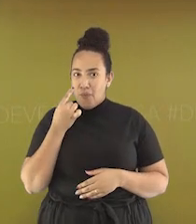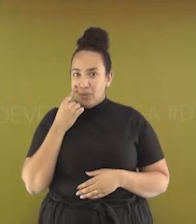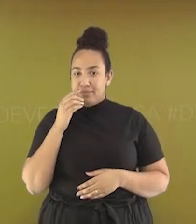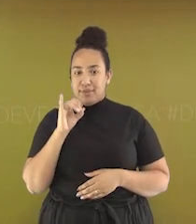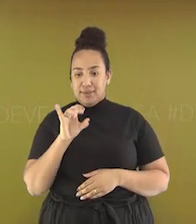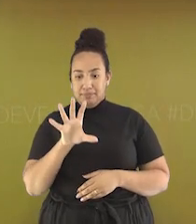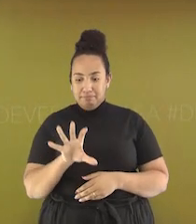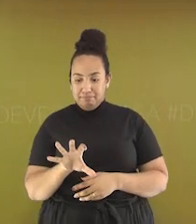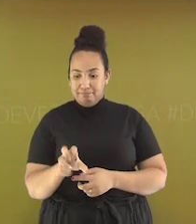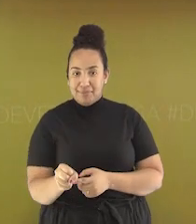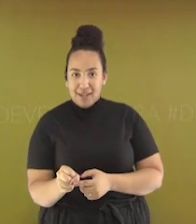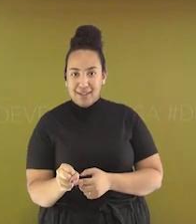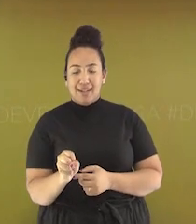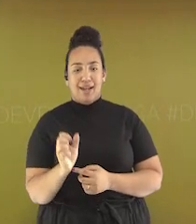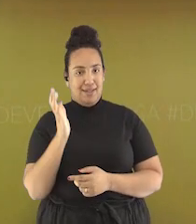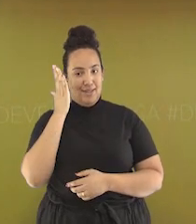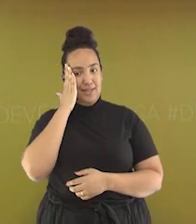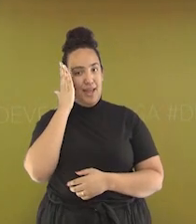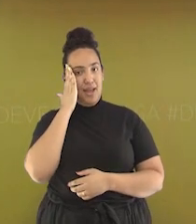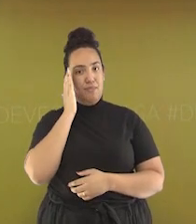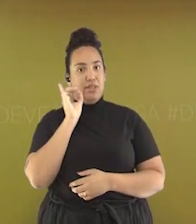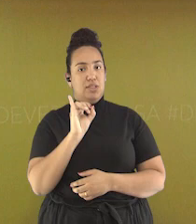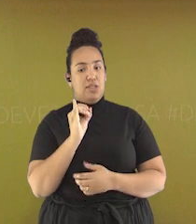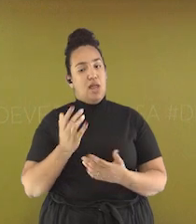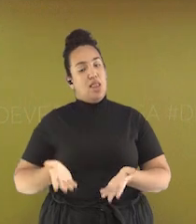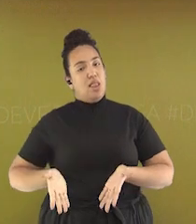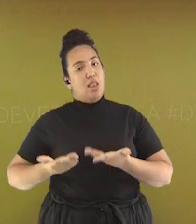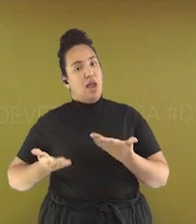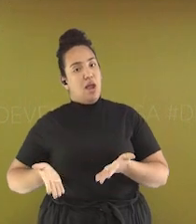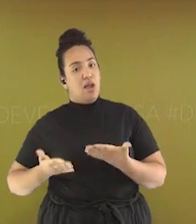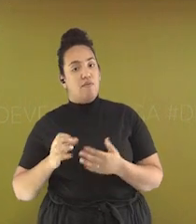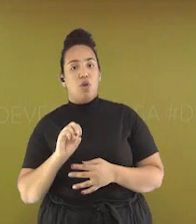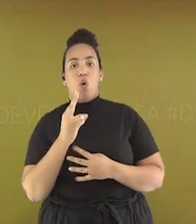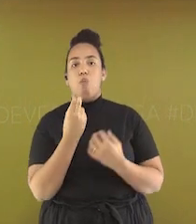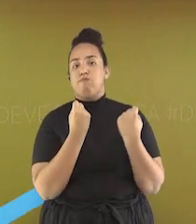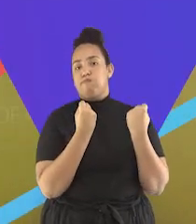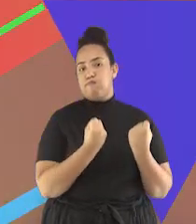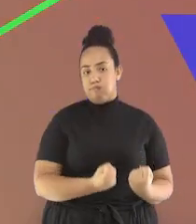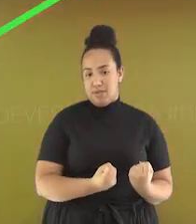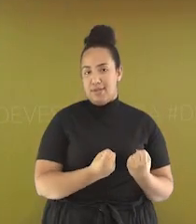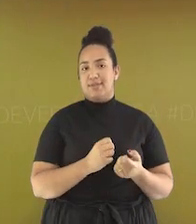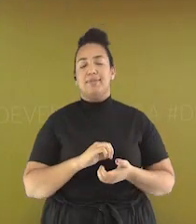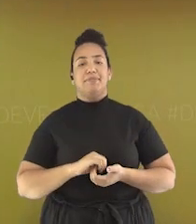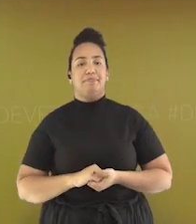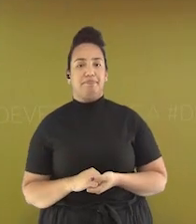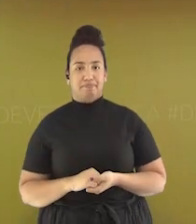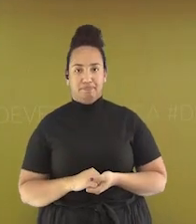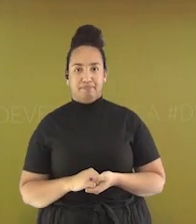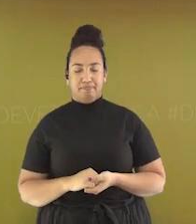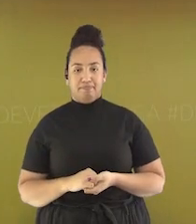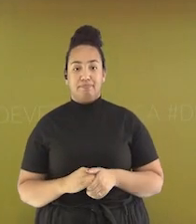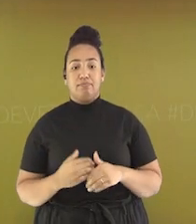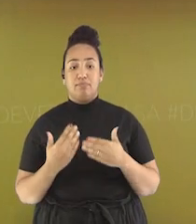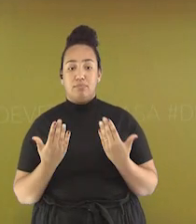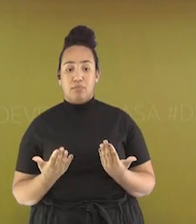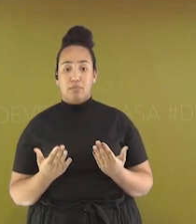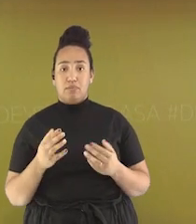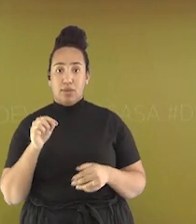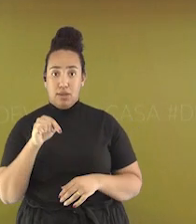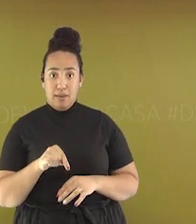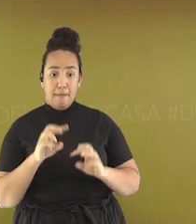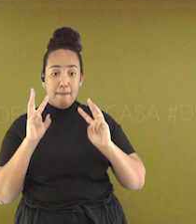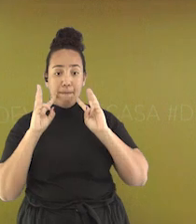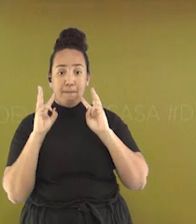mão, consegue perceber se ele é bem leve ou se ele é pesado. Quando a gente mede a massa de um